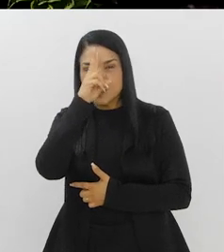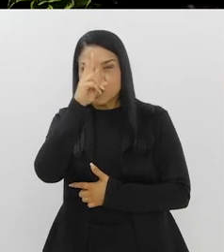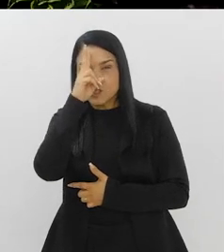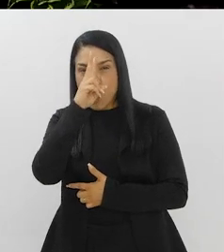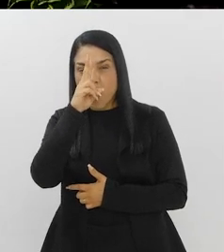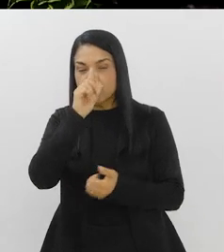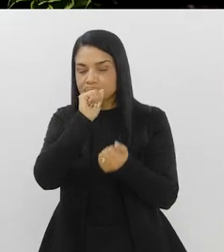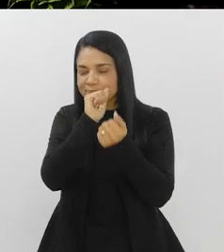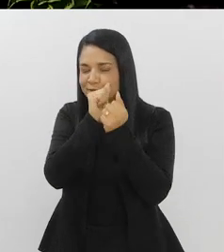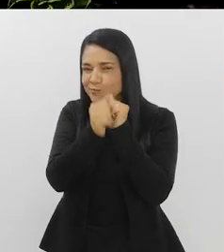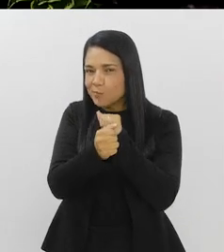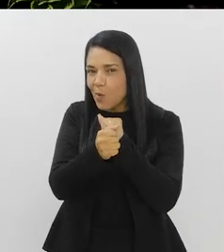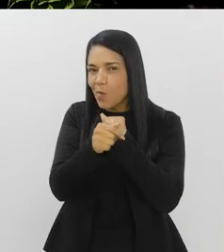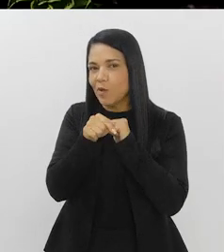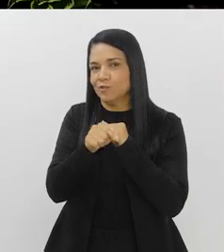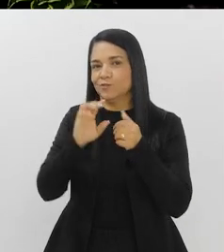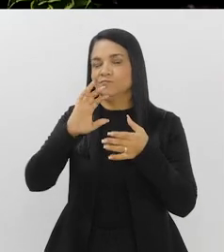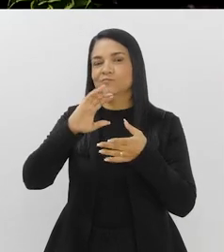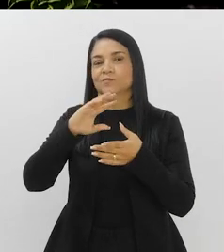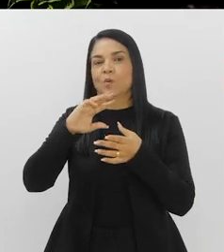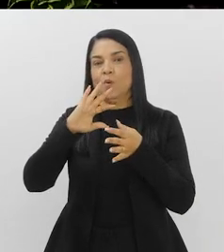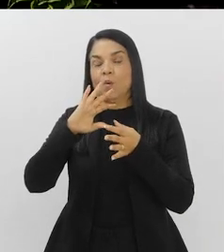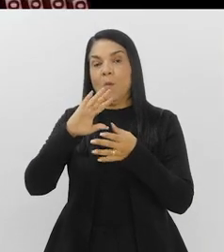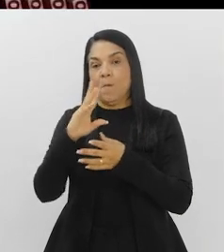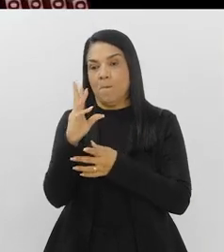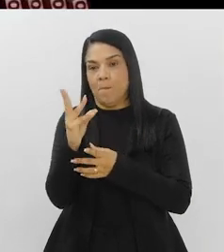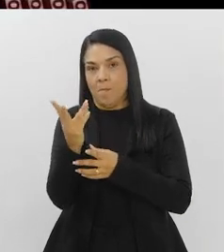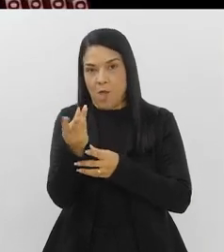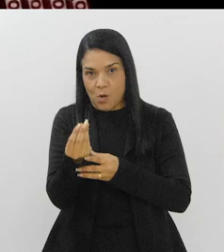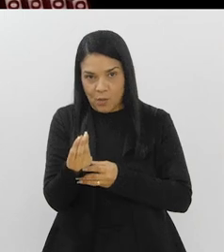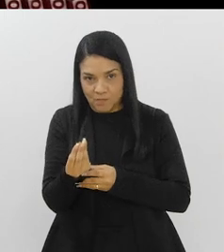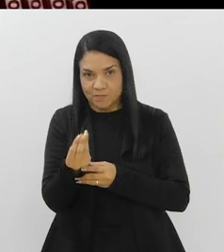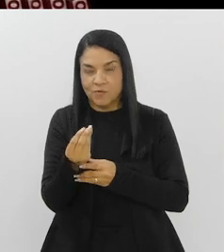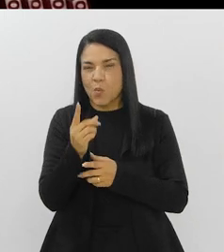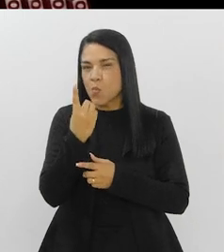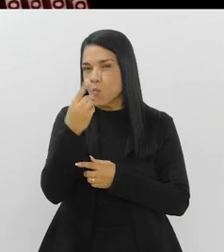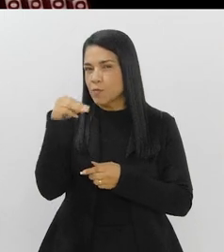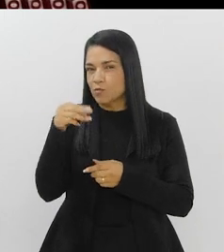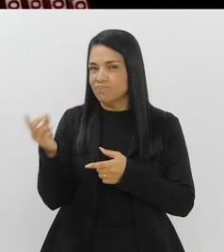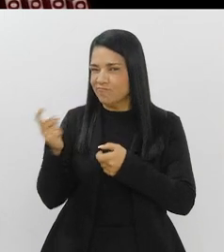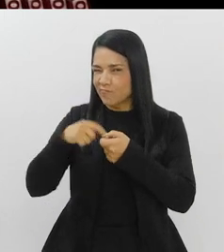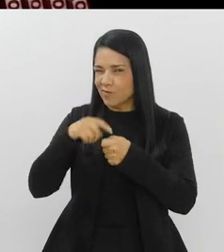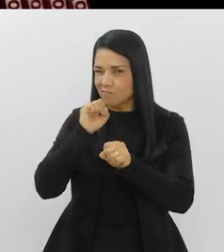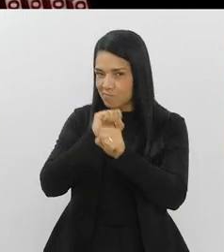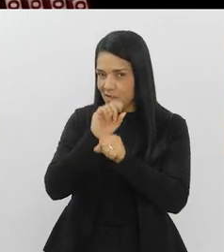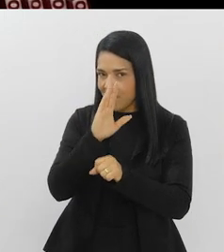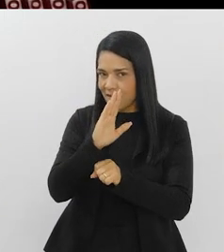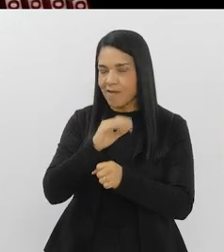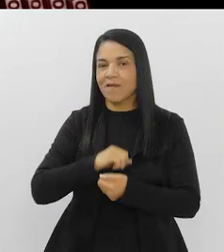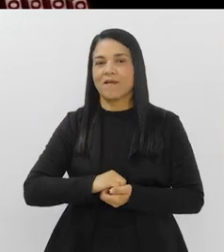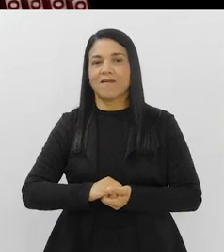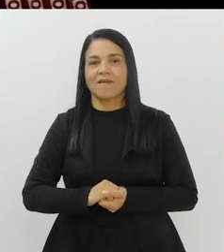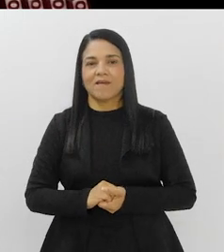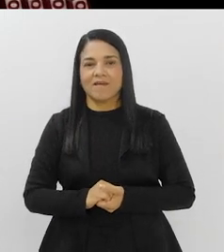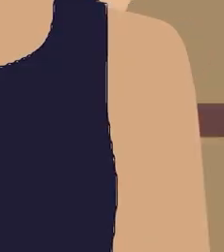sua história no esporte e a sua história Olímpica é só um minutinho a gente volta já já não saia daí